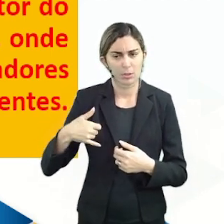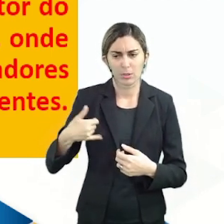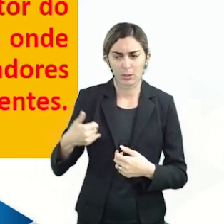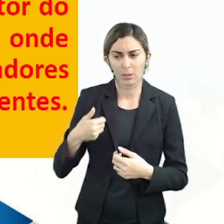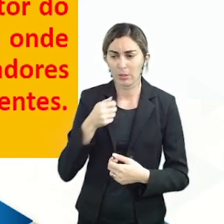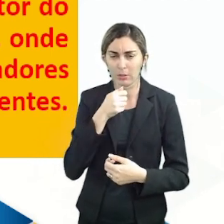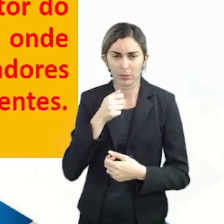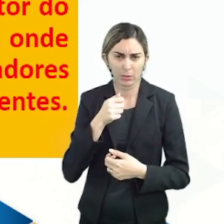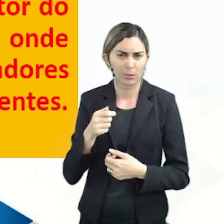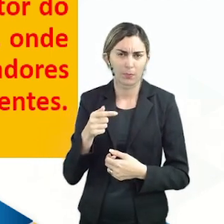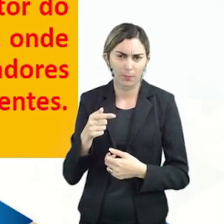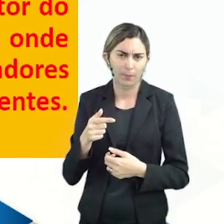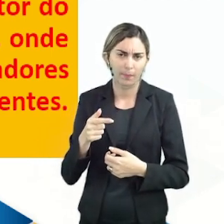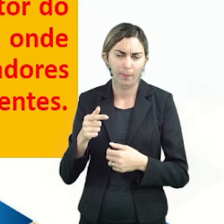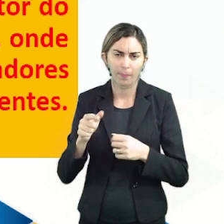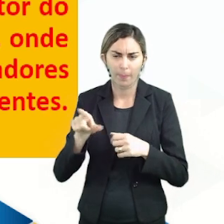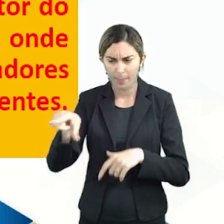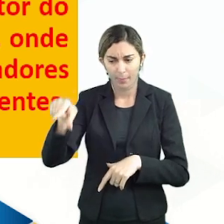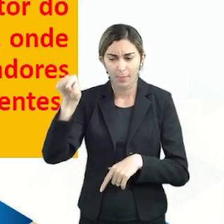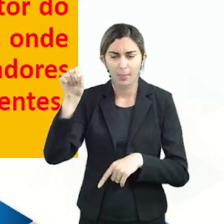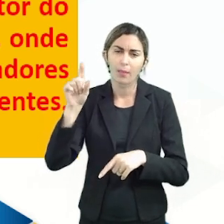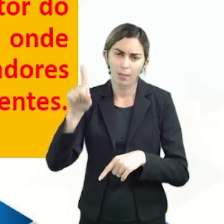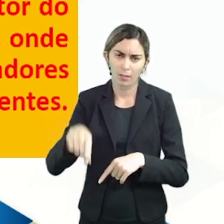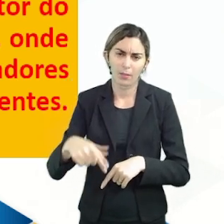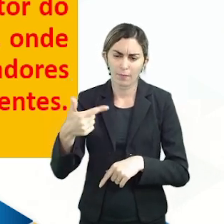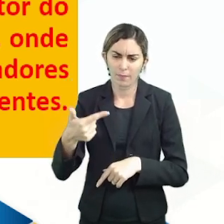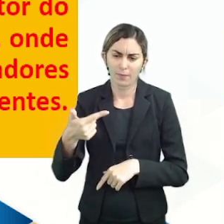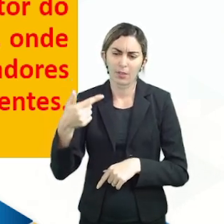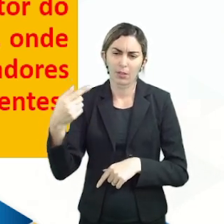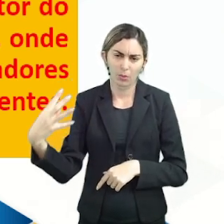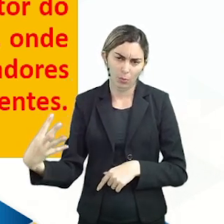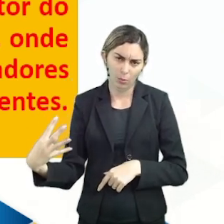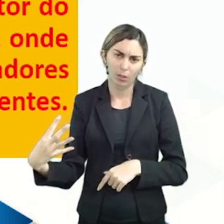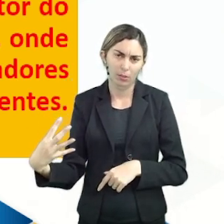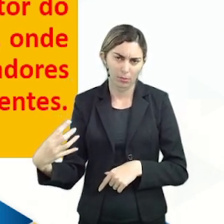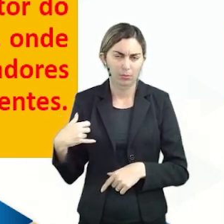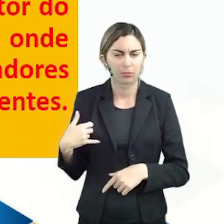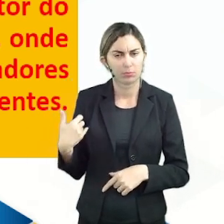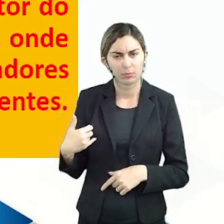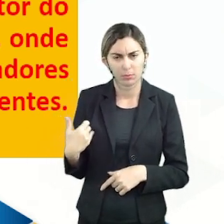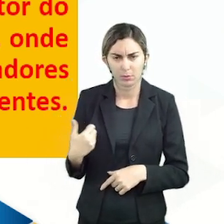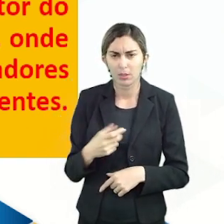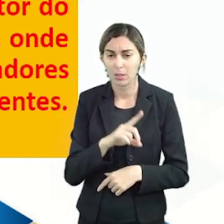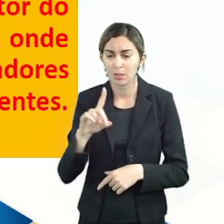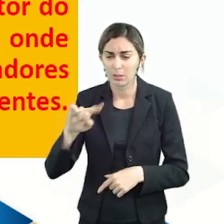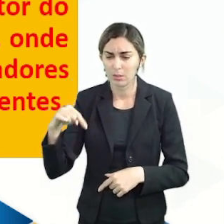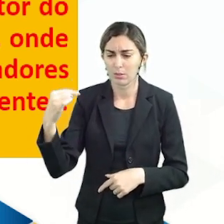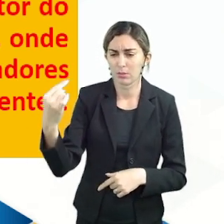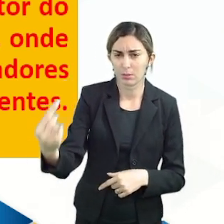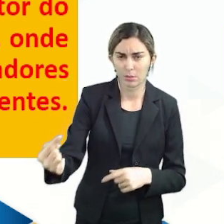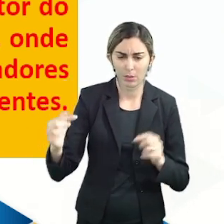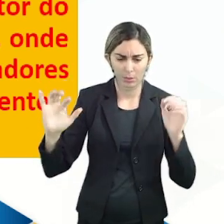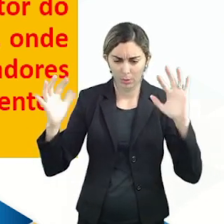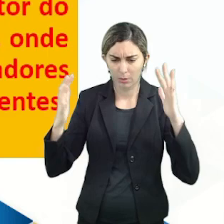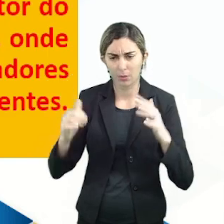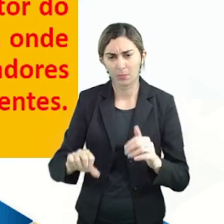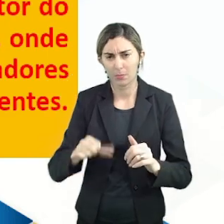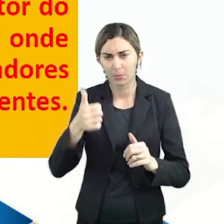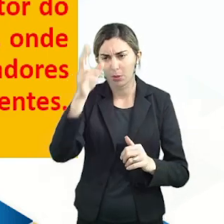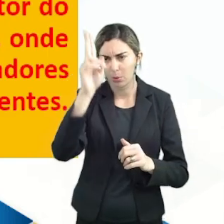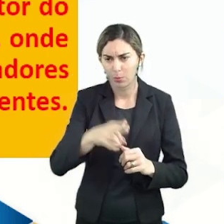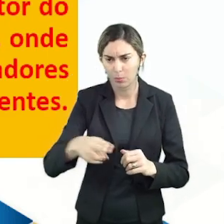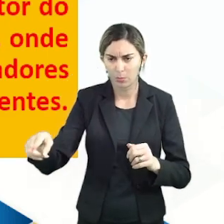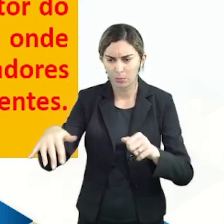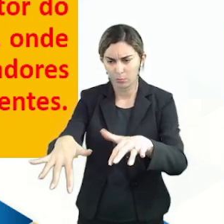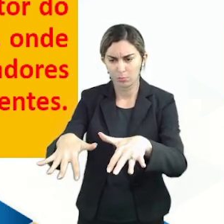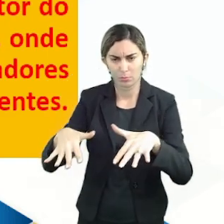a idade mínima para a ordenação, que era de 24 anos. No dia seguinte, celebrou sua primeira missa. Então,